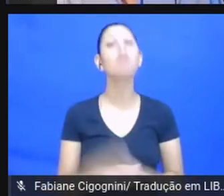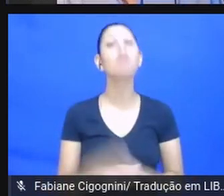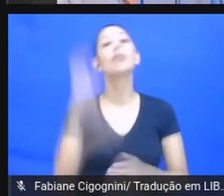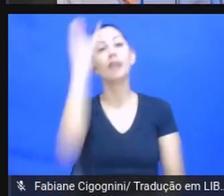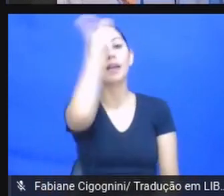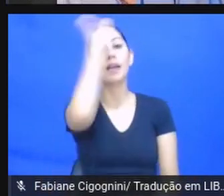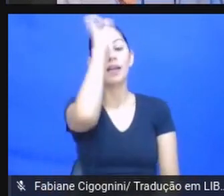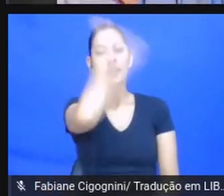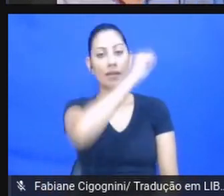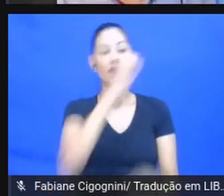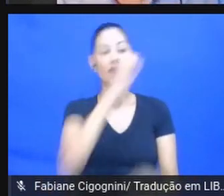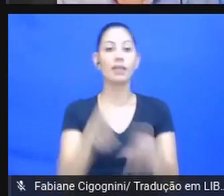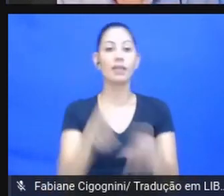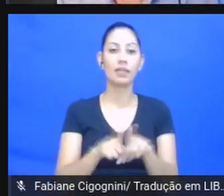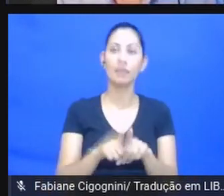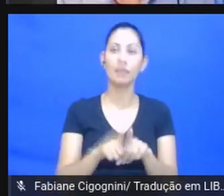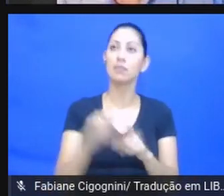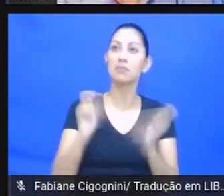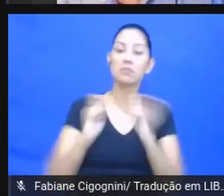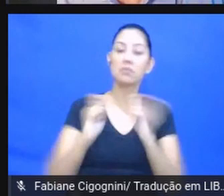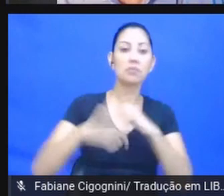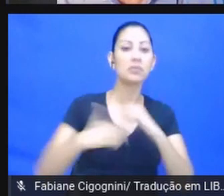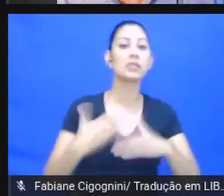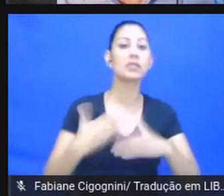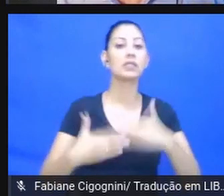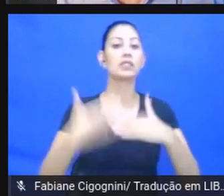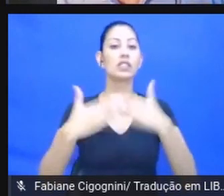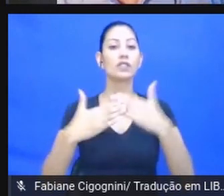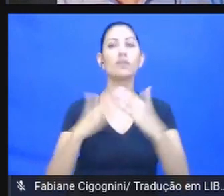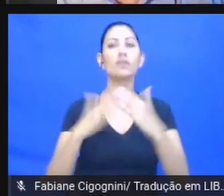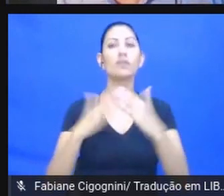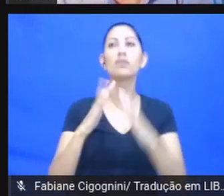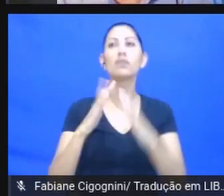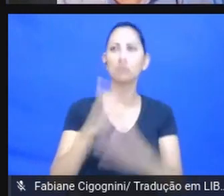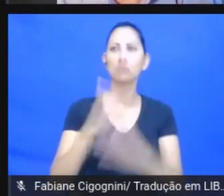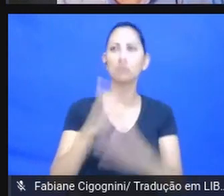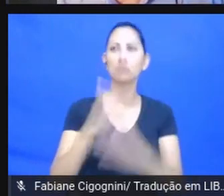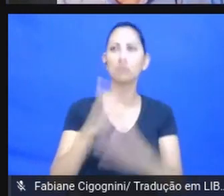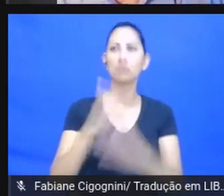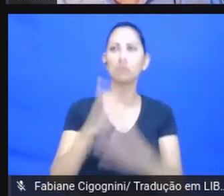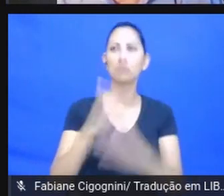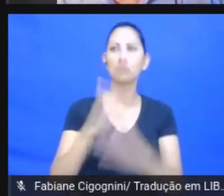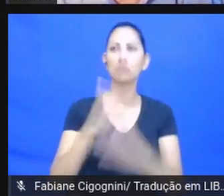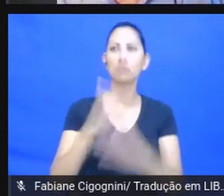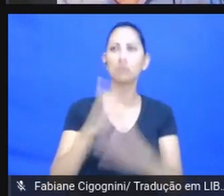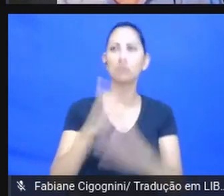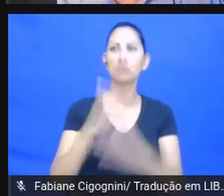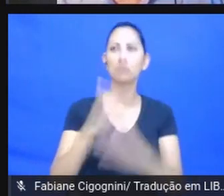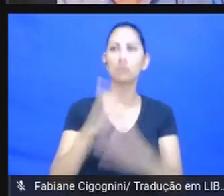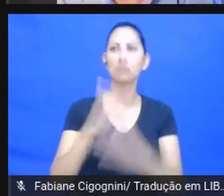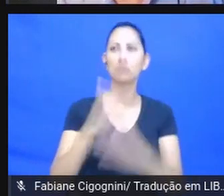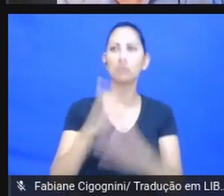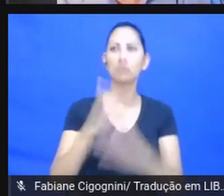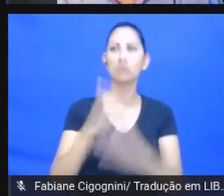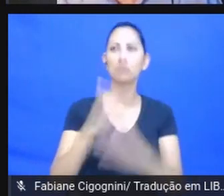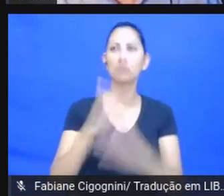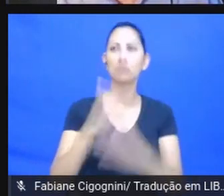Aprendemos a desenvolver algo que sempre existiu, mas agora toda a sociedade está aprendendo a trabalhar